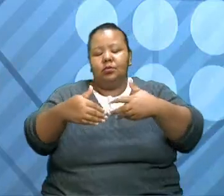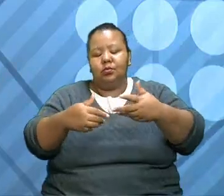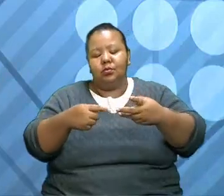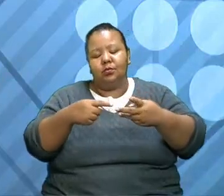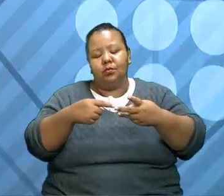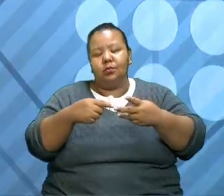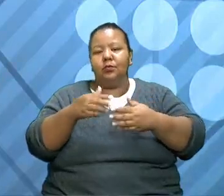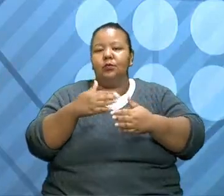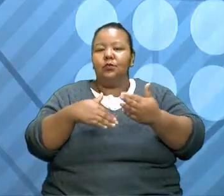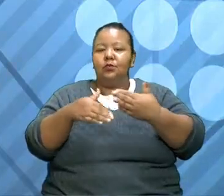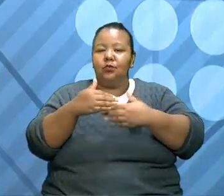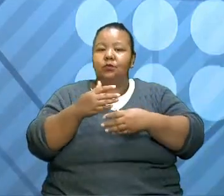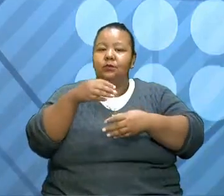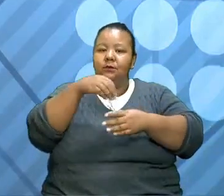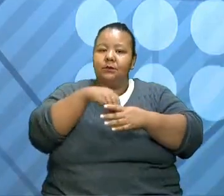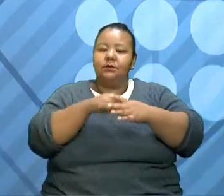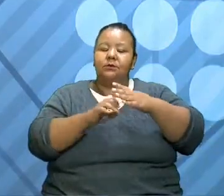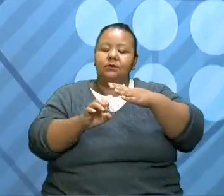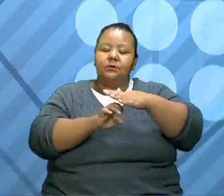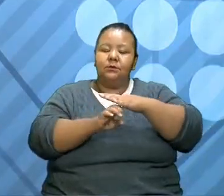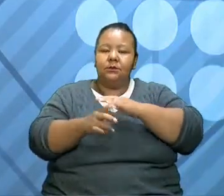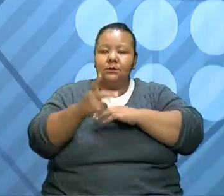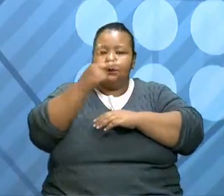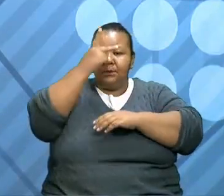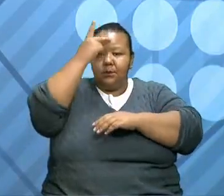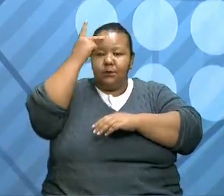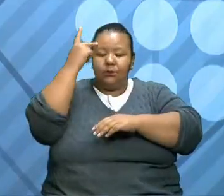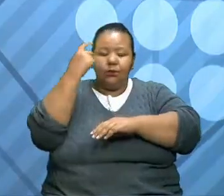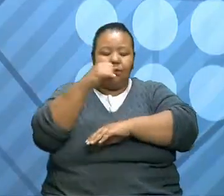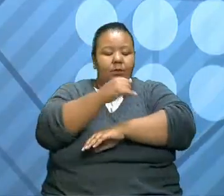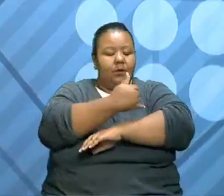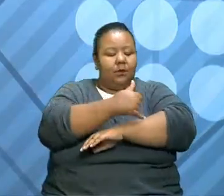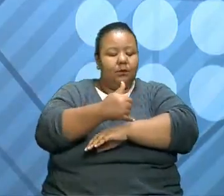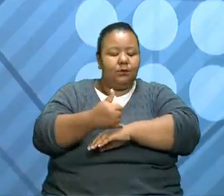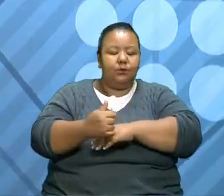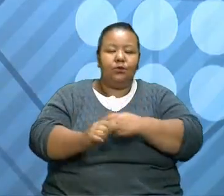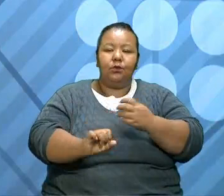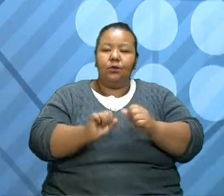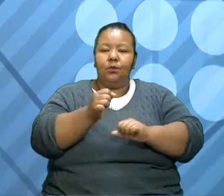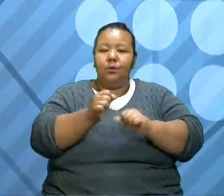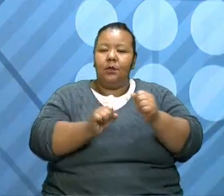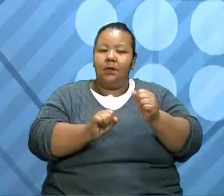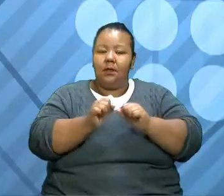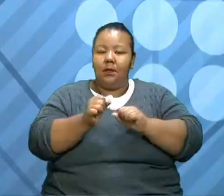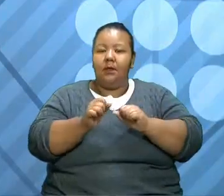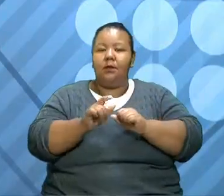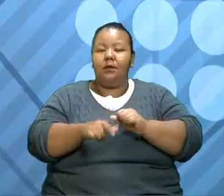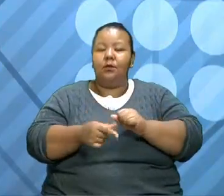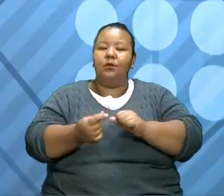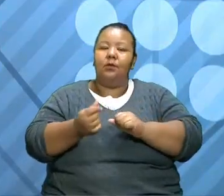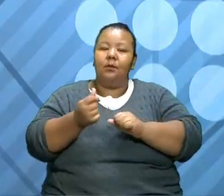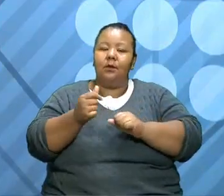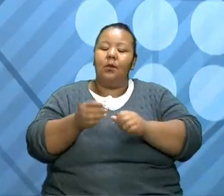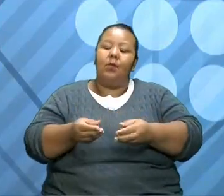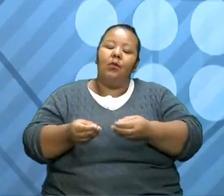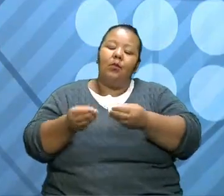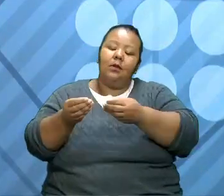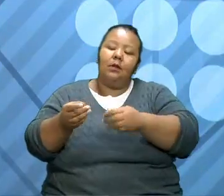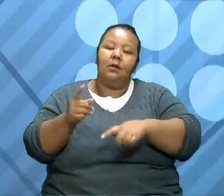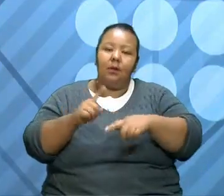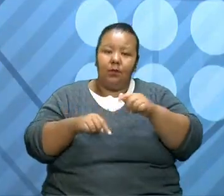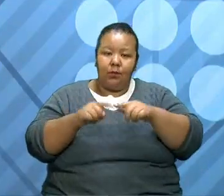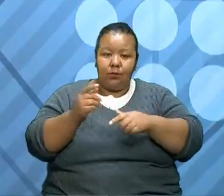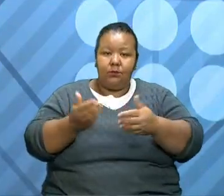tudo que tem na empresa, tanto de pessoas, infraestruturas, maquinários e o capital para entregar um produto ou serviço. Não